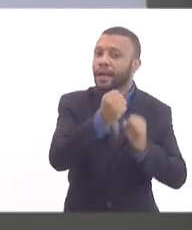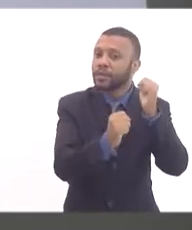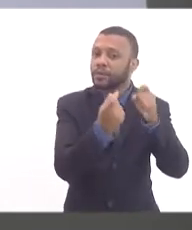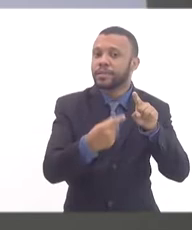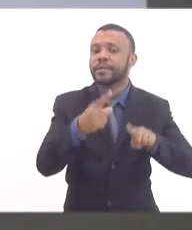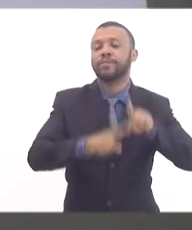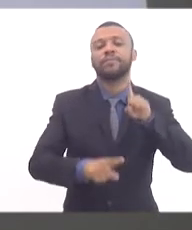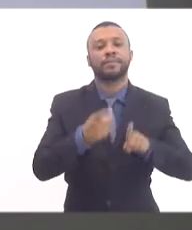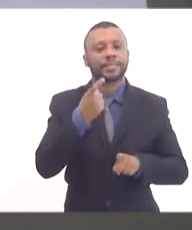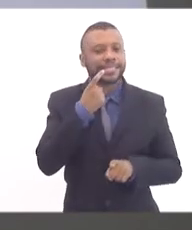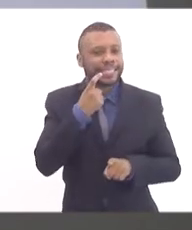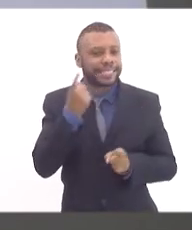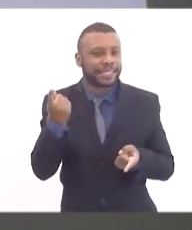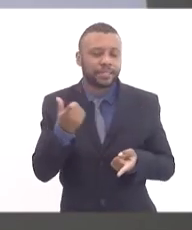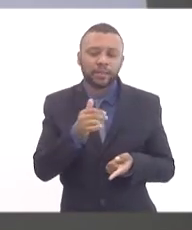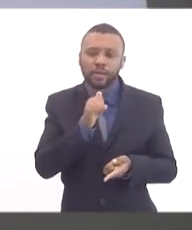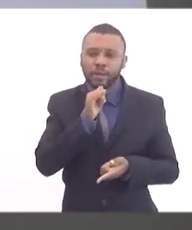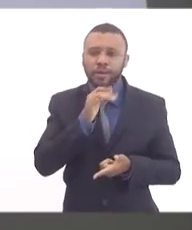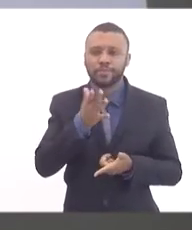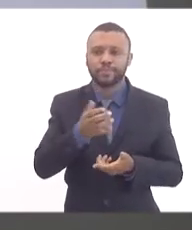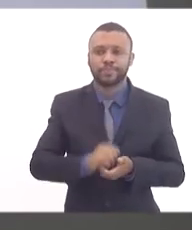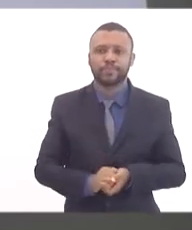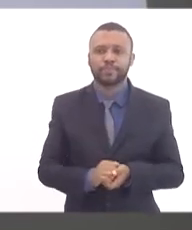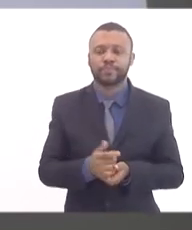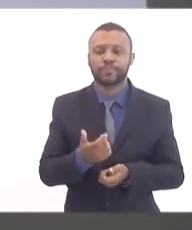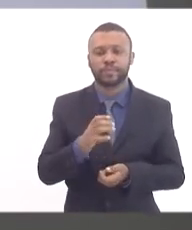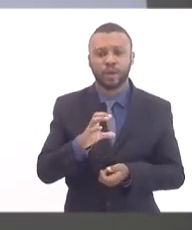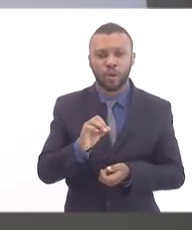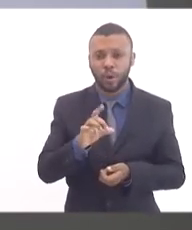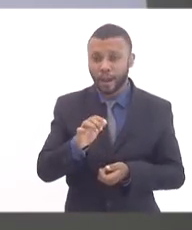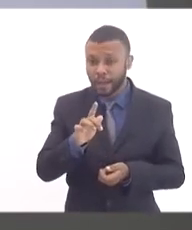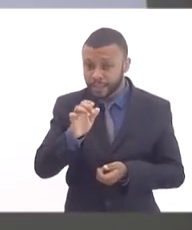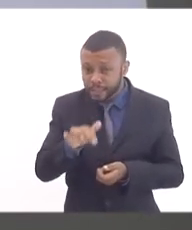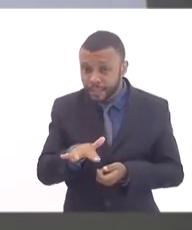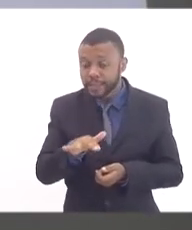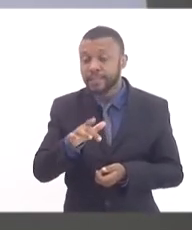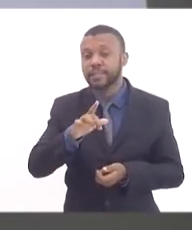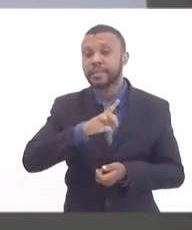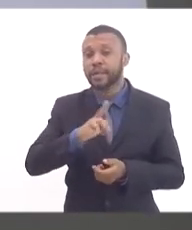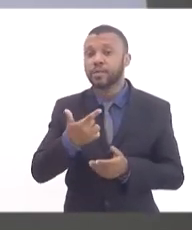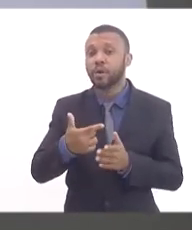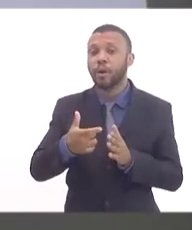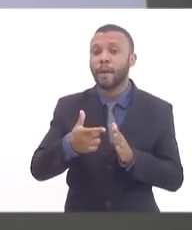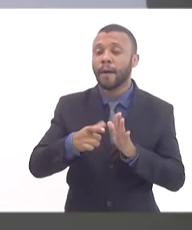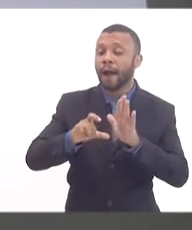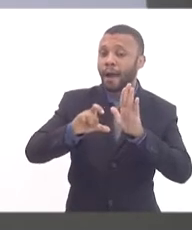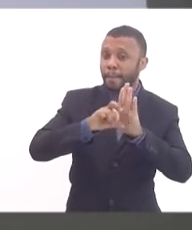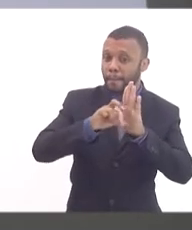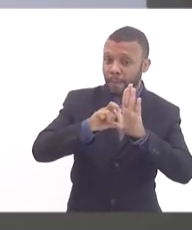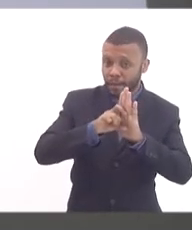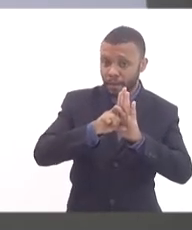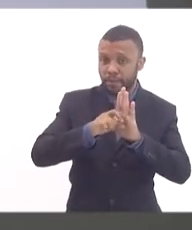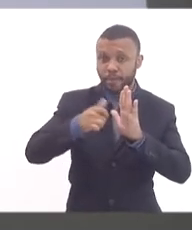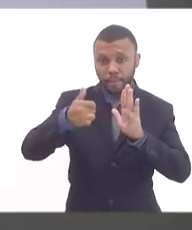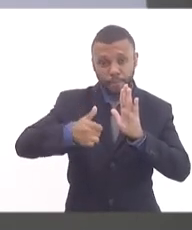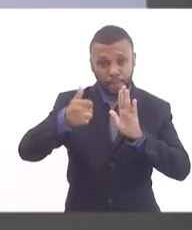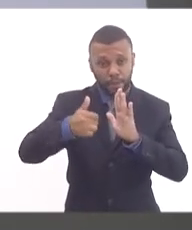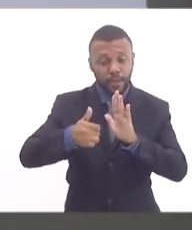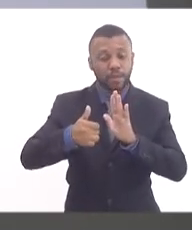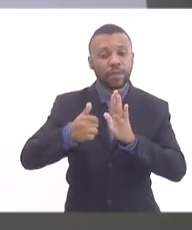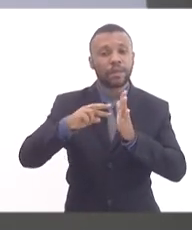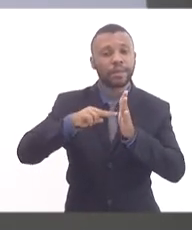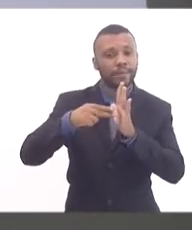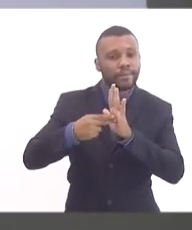a cola se dá né no parágrafo primeiro do artigo 1º confio configura adesão restrita